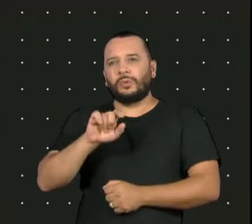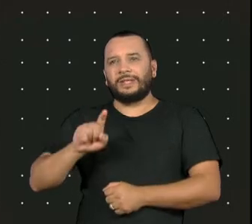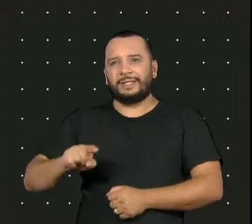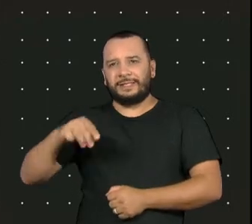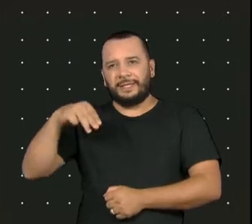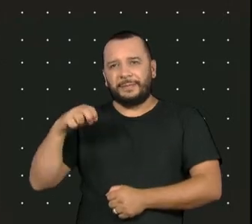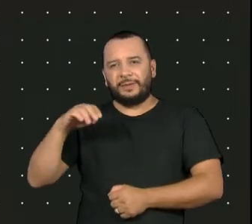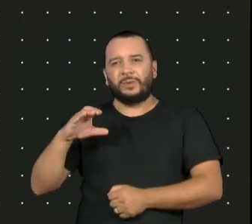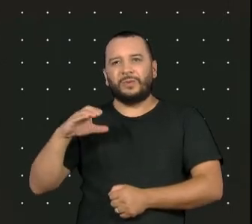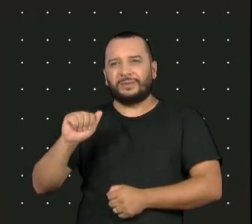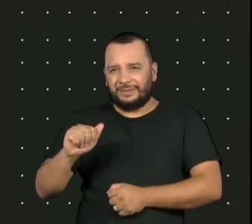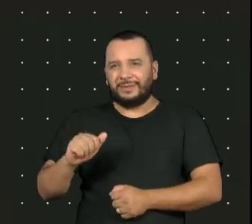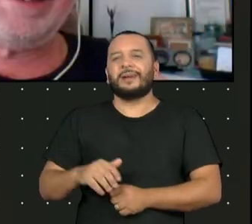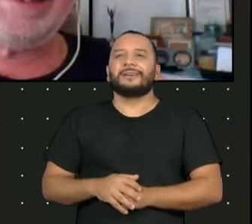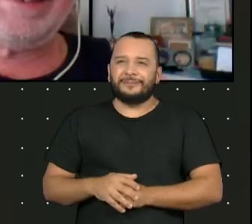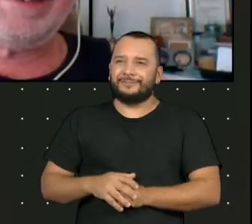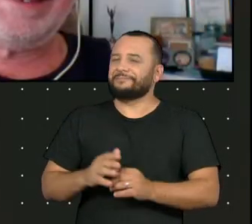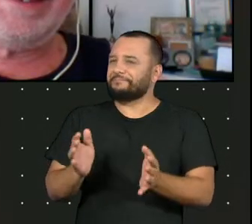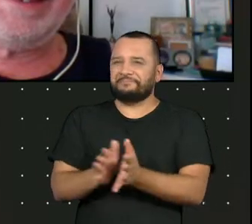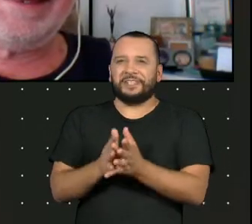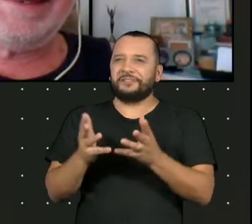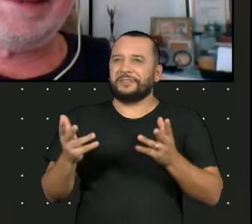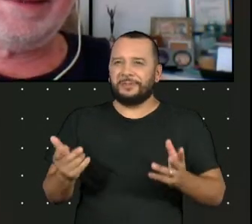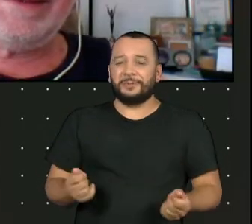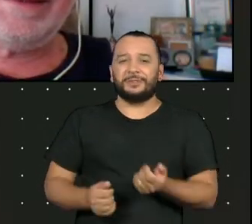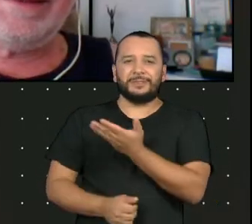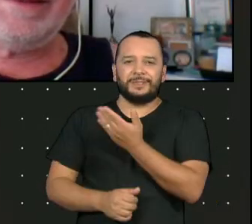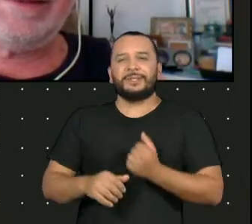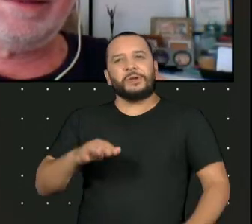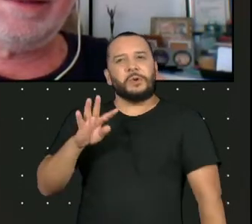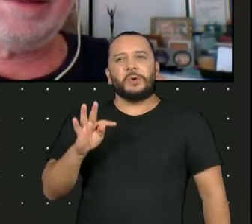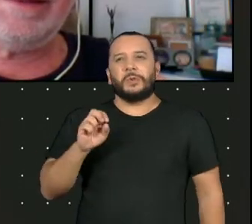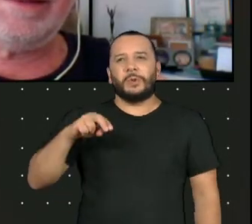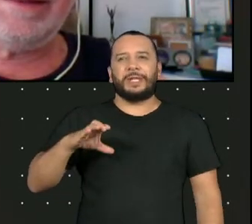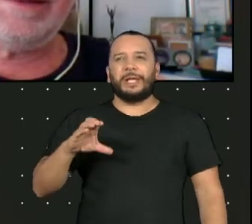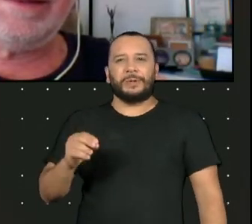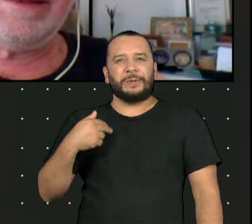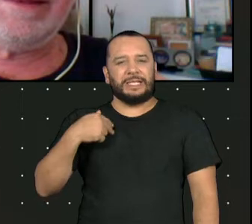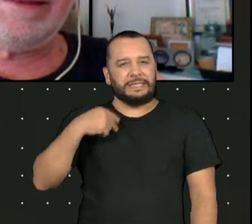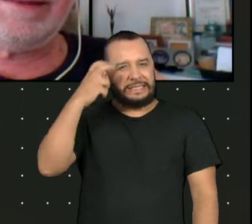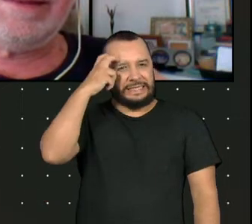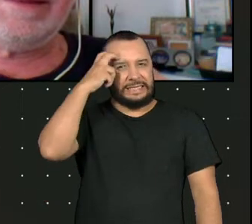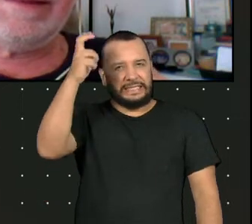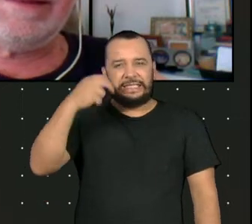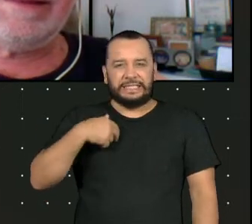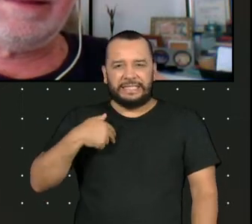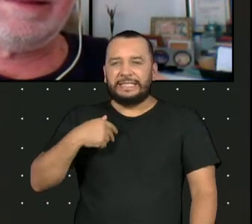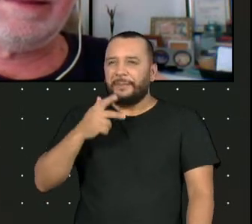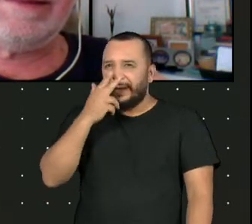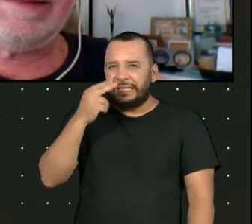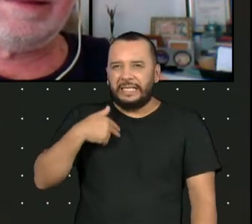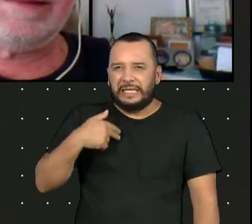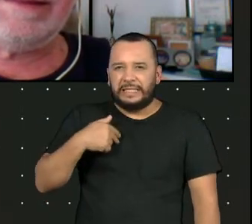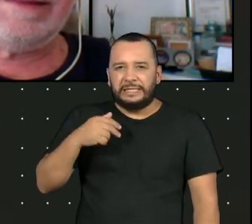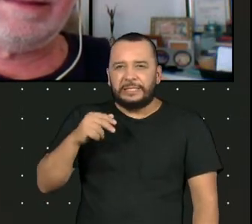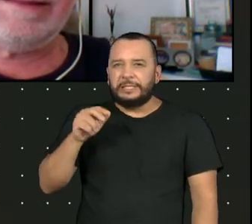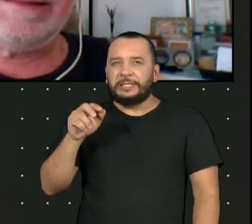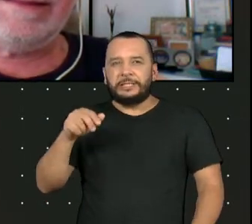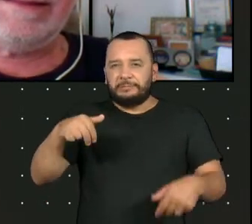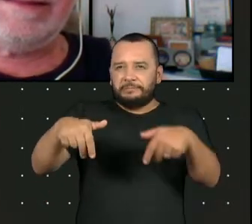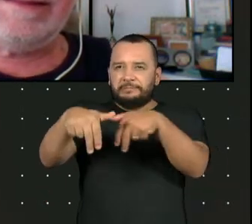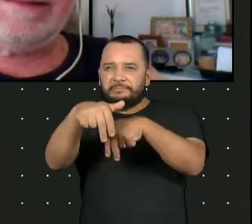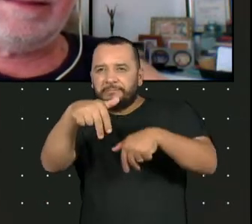um povo da pesada. E Tonico capitaneava, né? Ele sempre foi isso, um